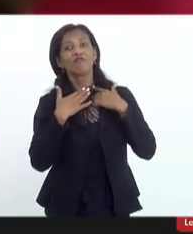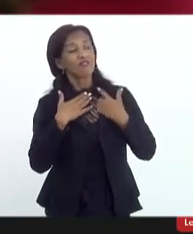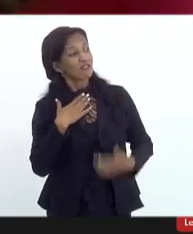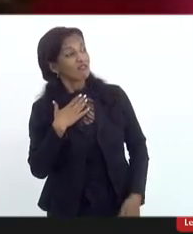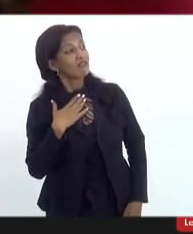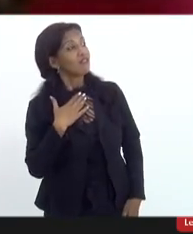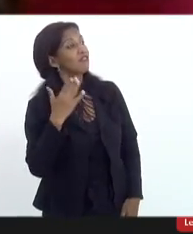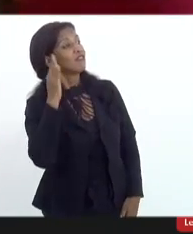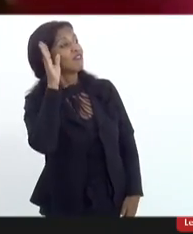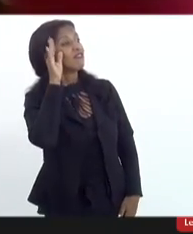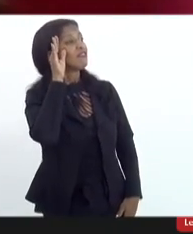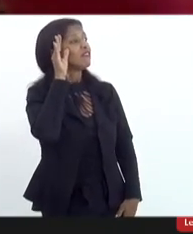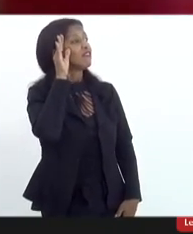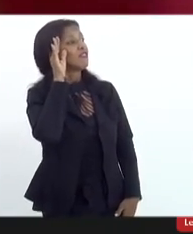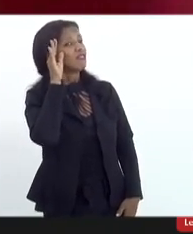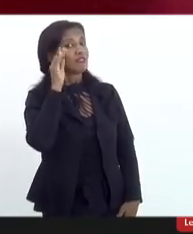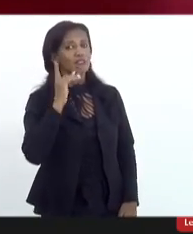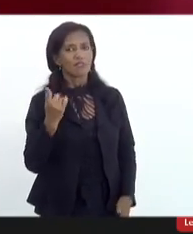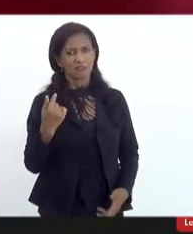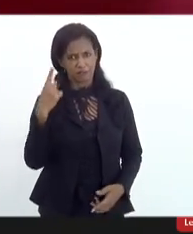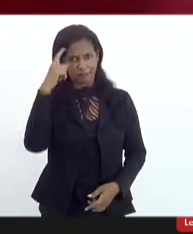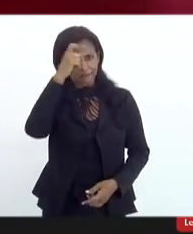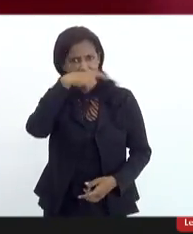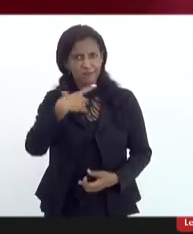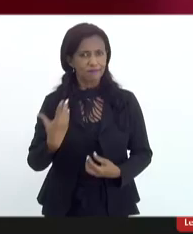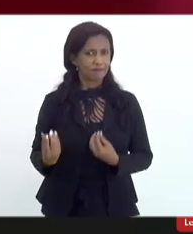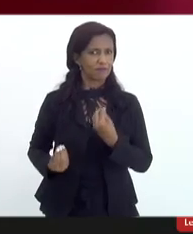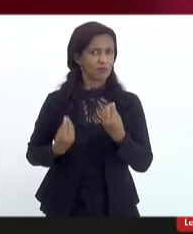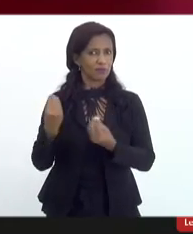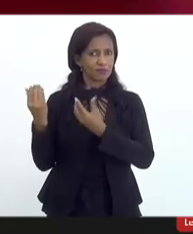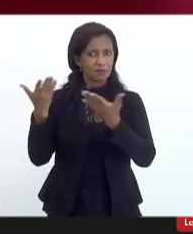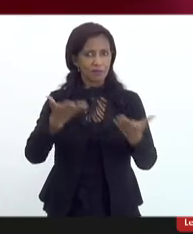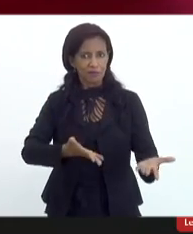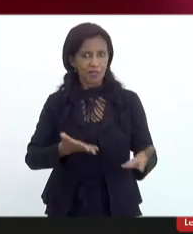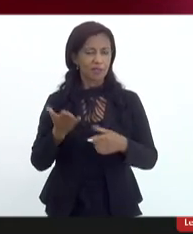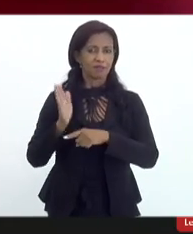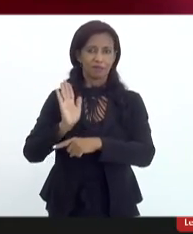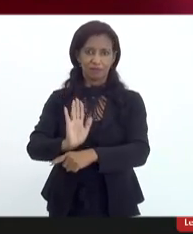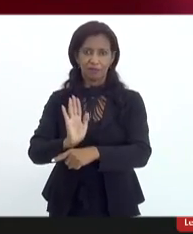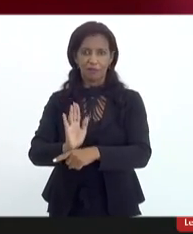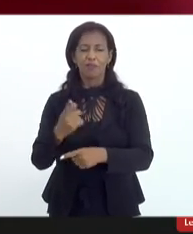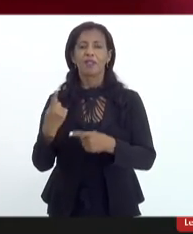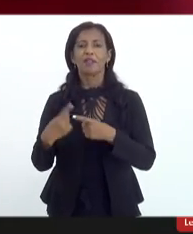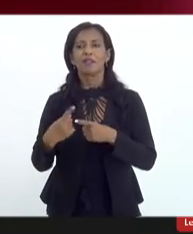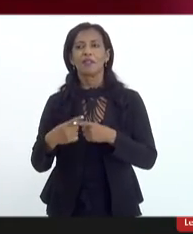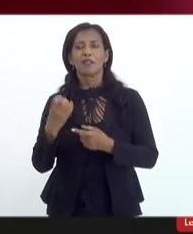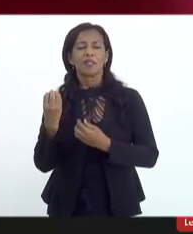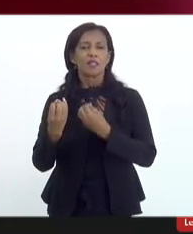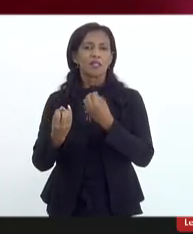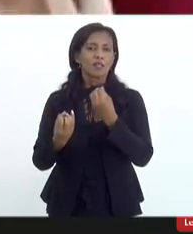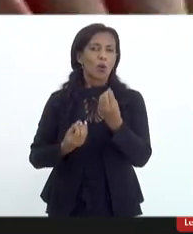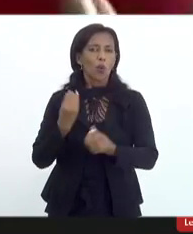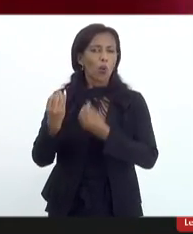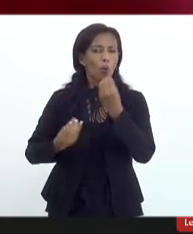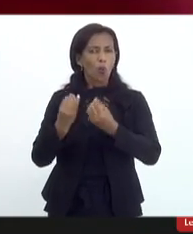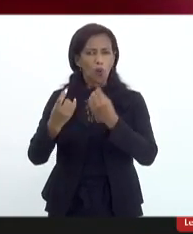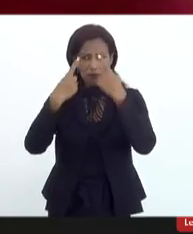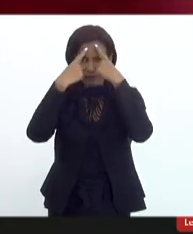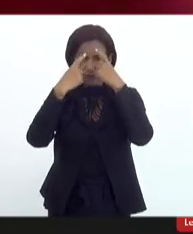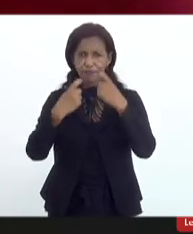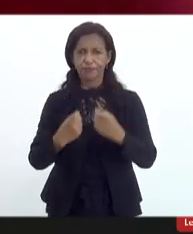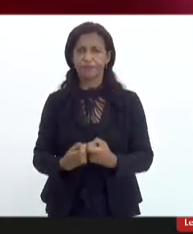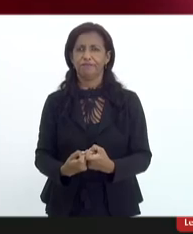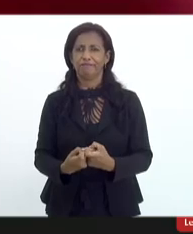para ver, né, de uma forma angular. Então, só estou trazendo essa contribuição para ver assim, o quanto essa violência